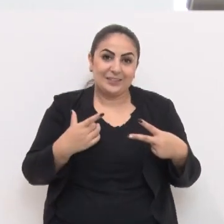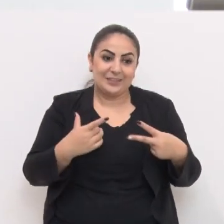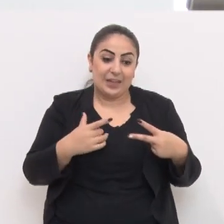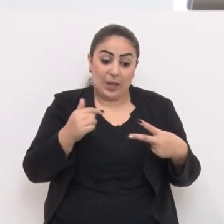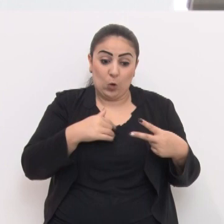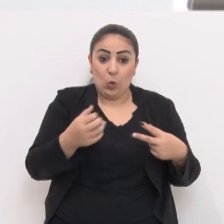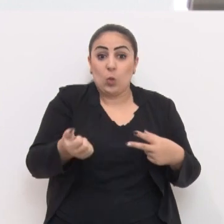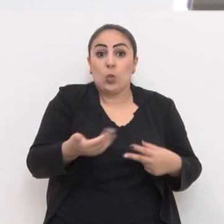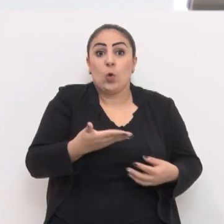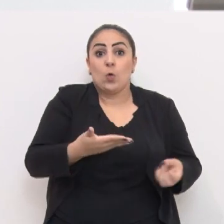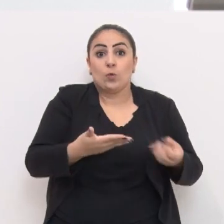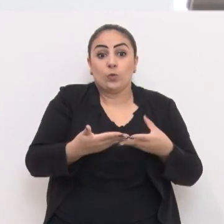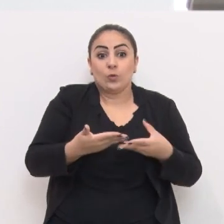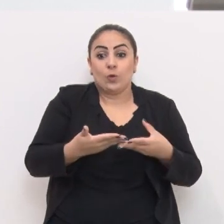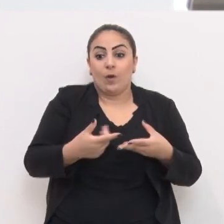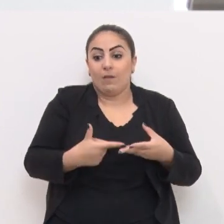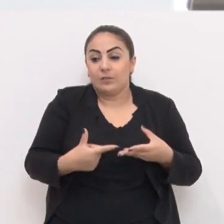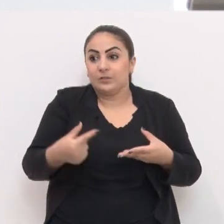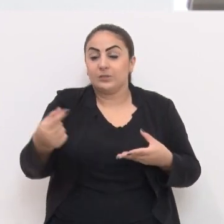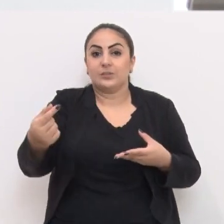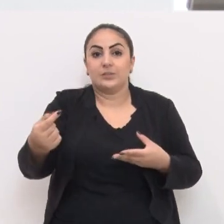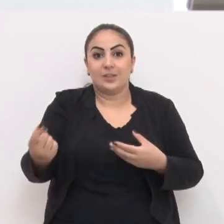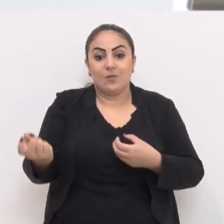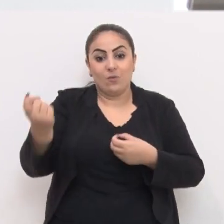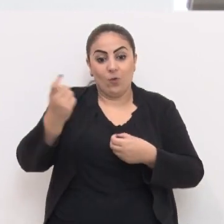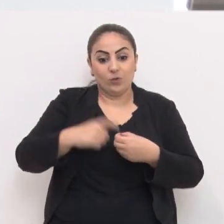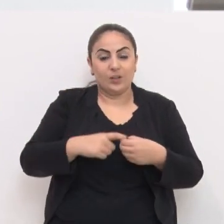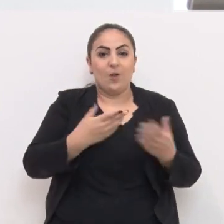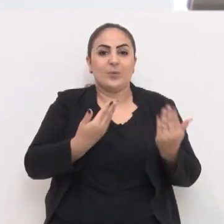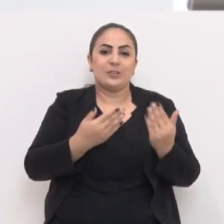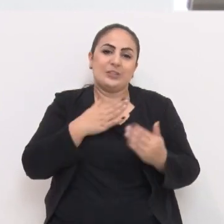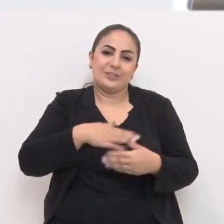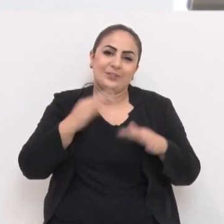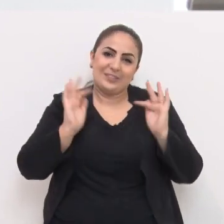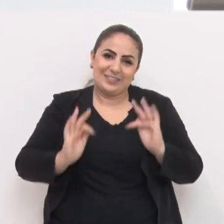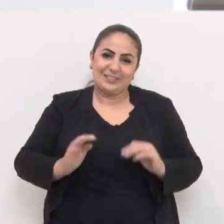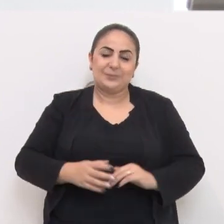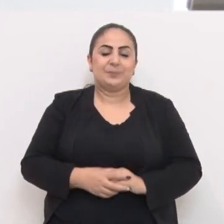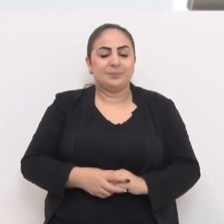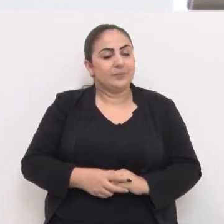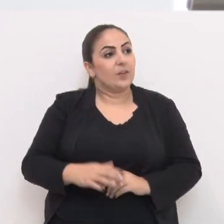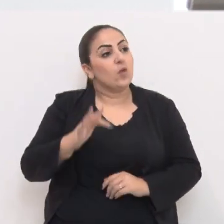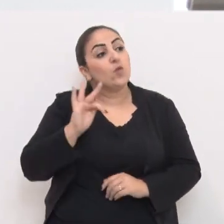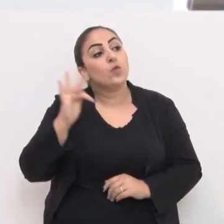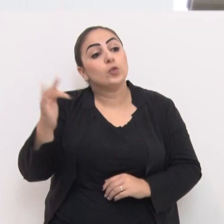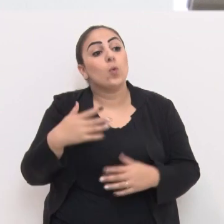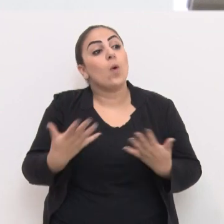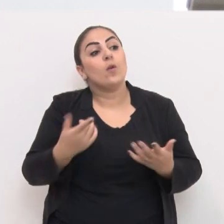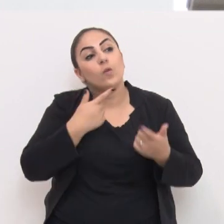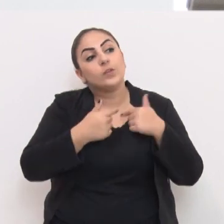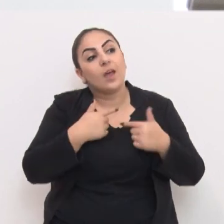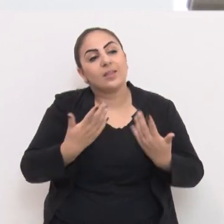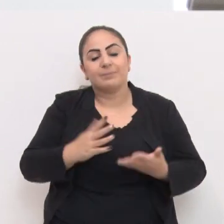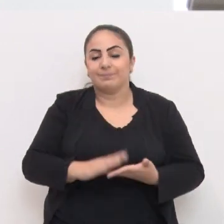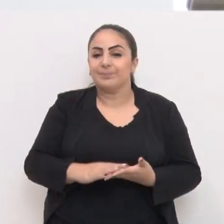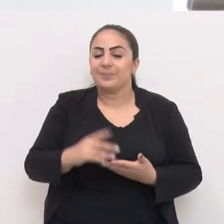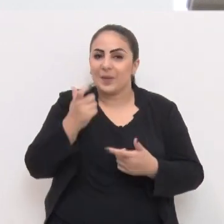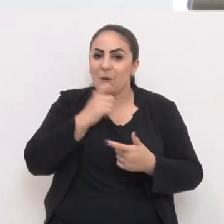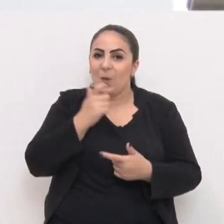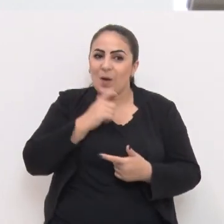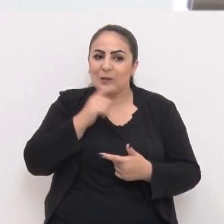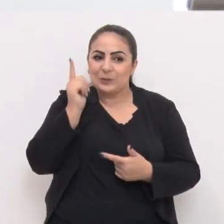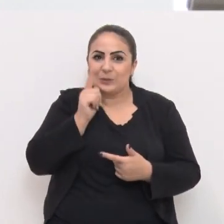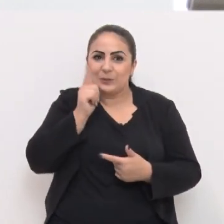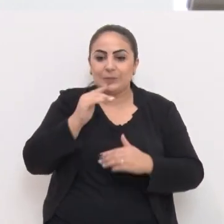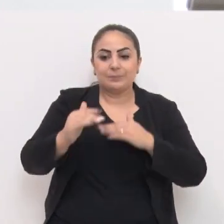novo e agora voltar e ser homenageado, me sinto muito feliz. E para o futuro, qual é o teu desejo? Acho que é subir